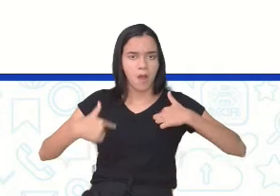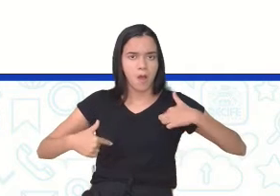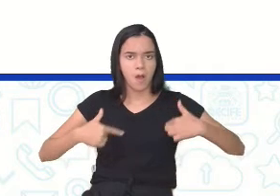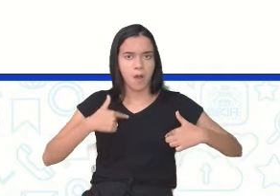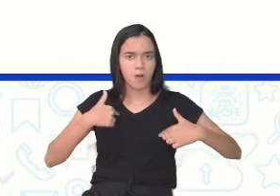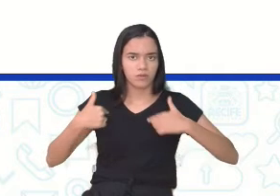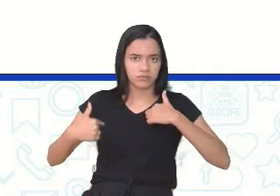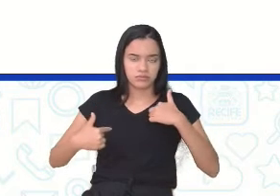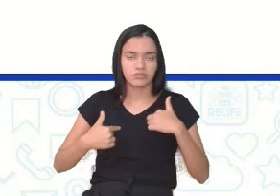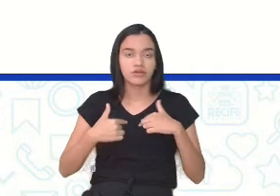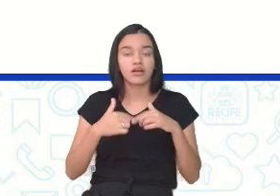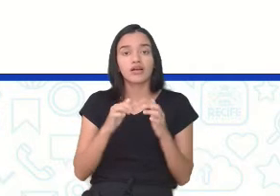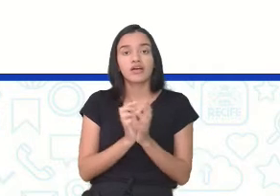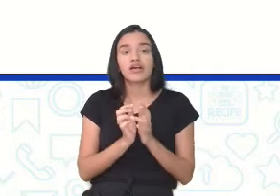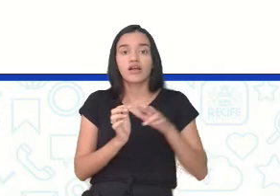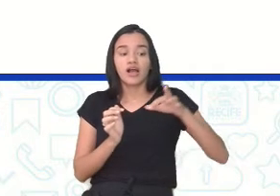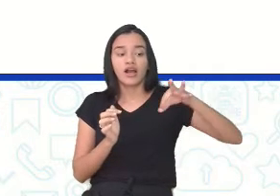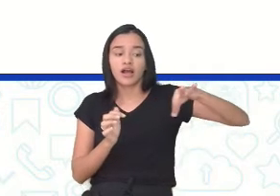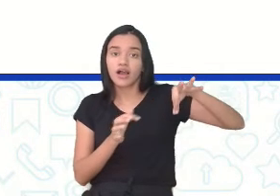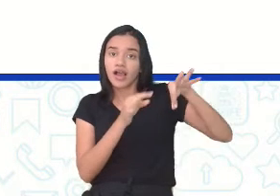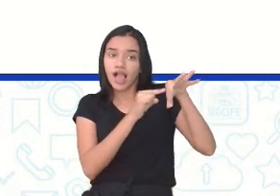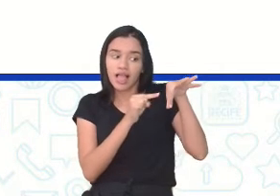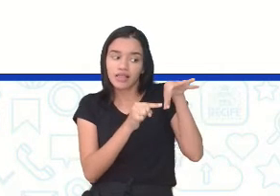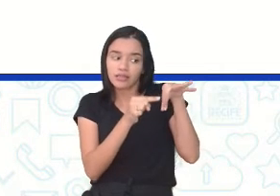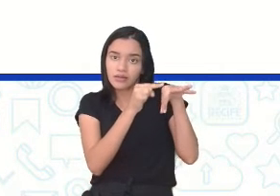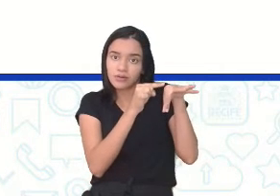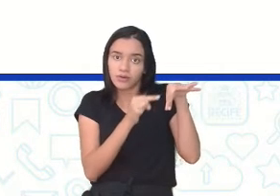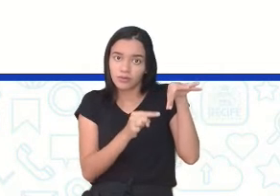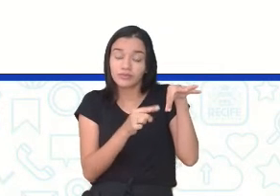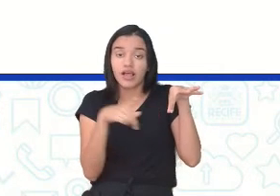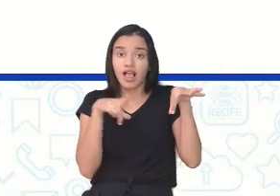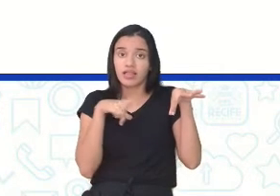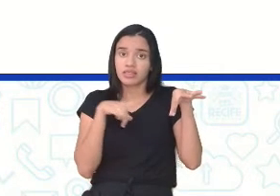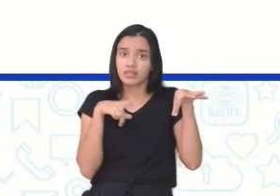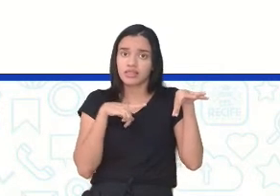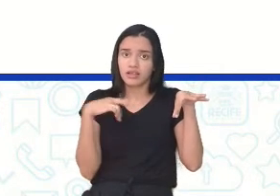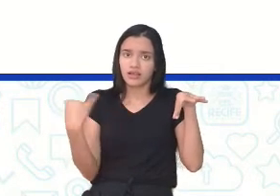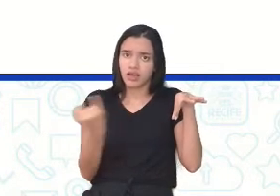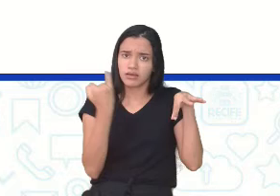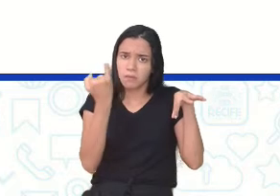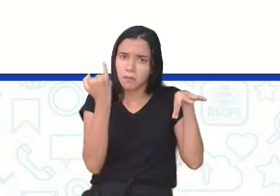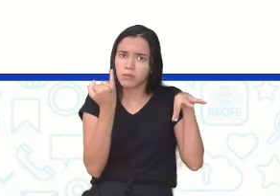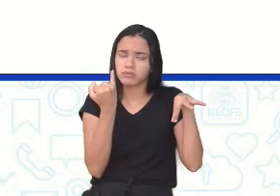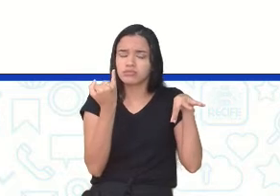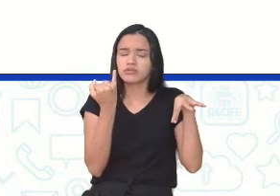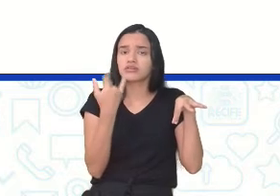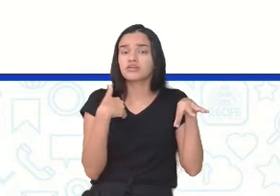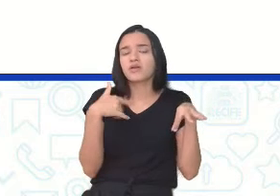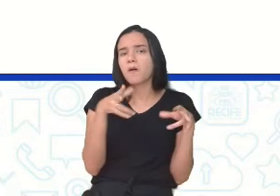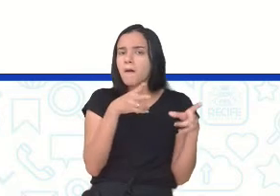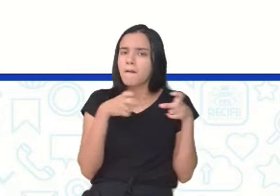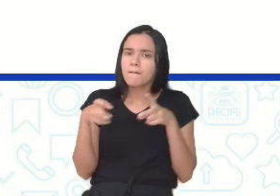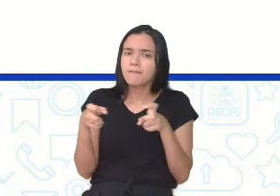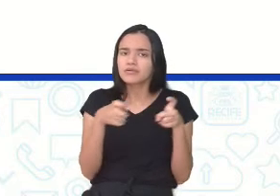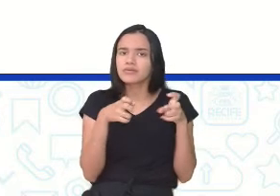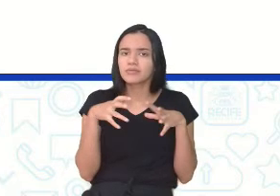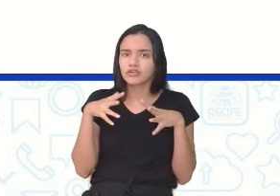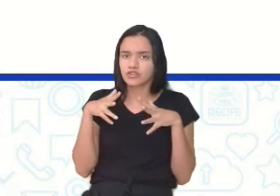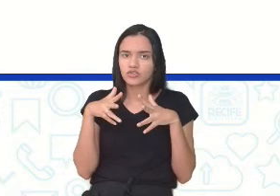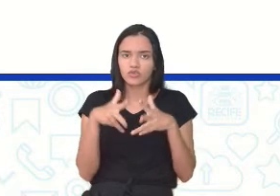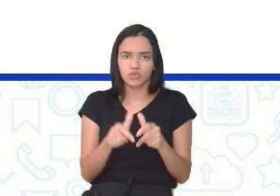desse, ele tem a sua importância, pessoal. Cada partezinha dessa. Então, observem que todos